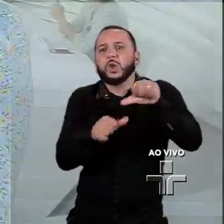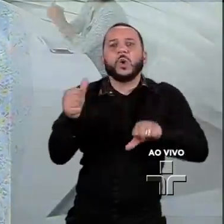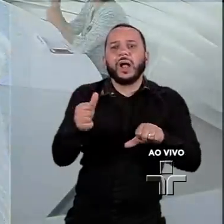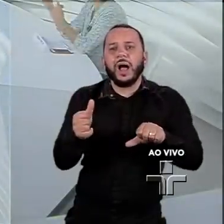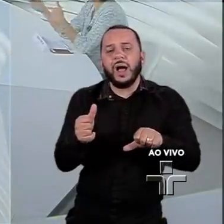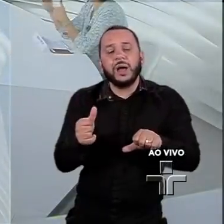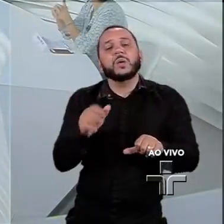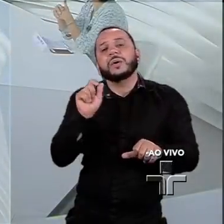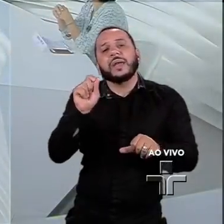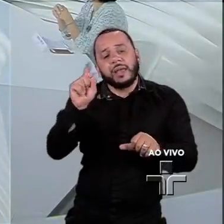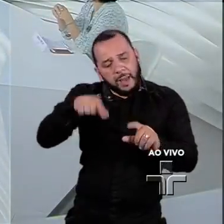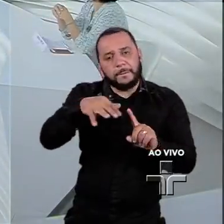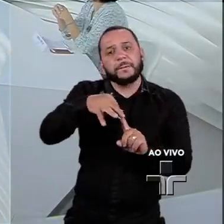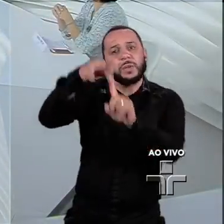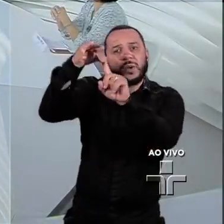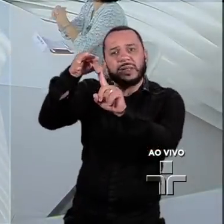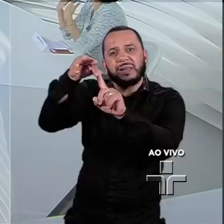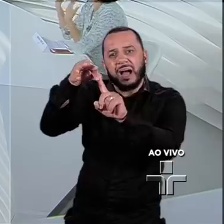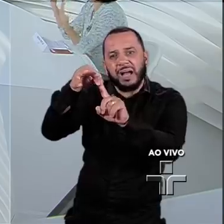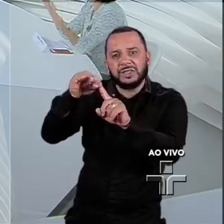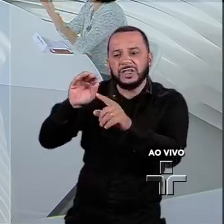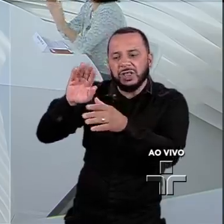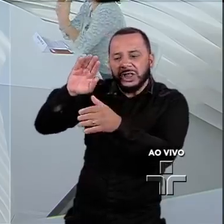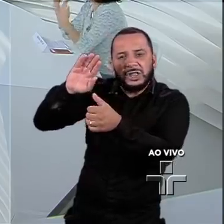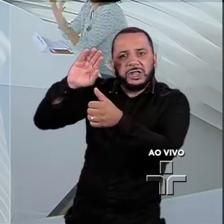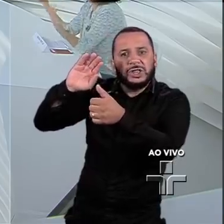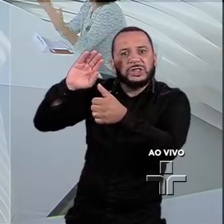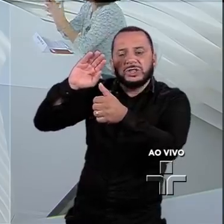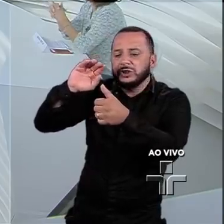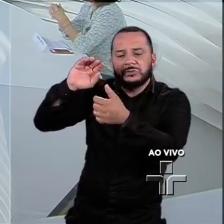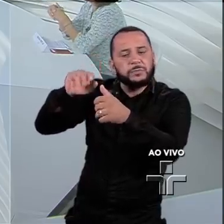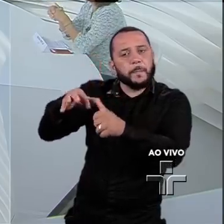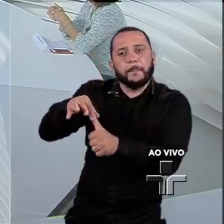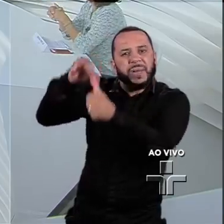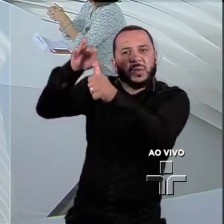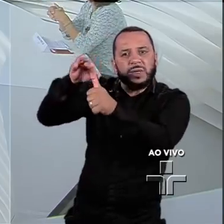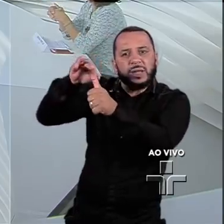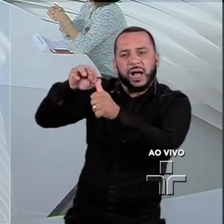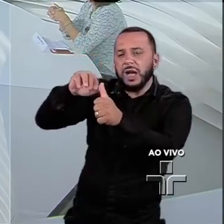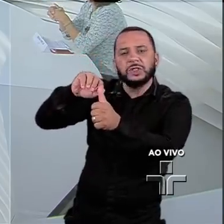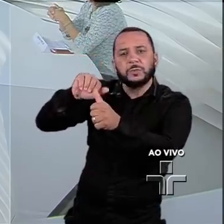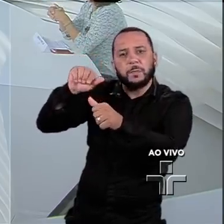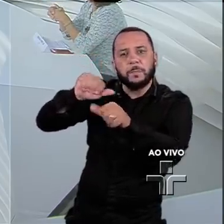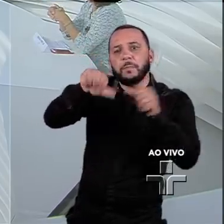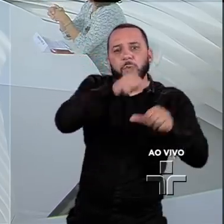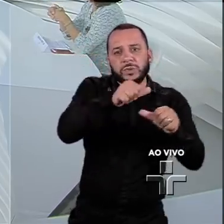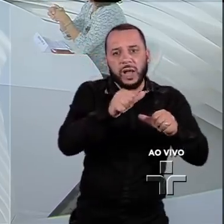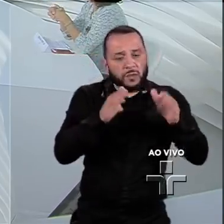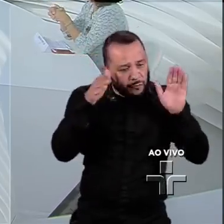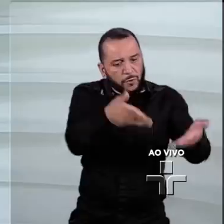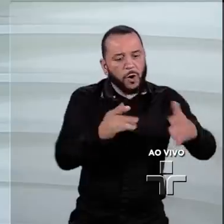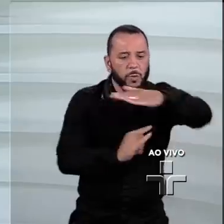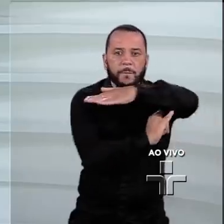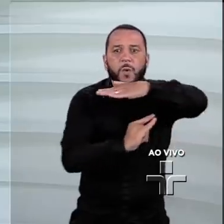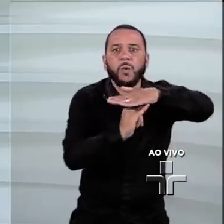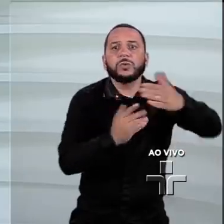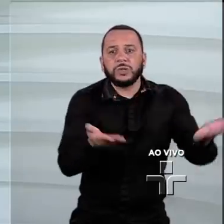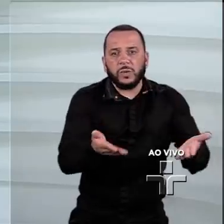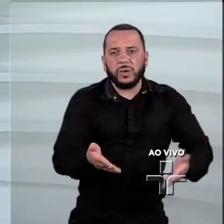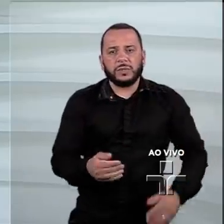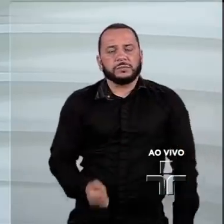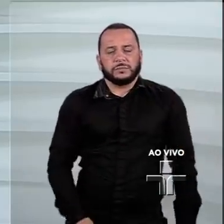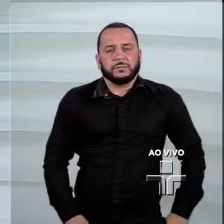prioridade na cidade para atender essa demanda dos viadutos. Já sabe quanto isso vai custar? Não temos ainda estimativa quanto isso vai